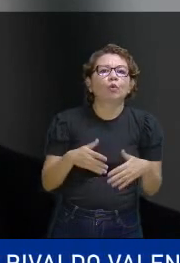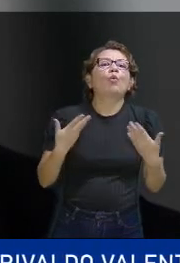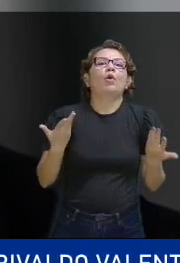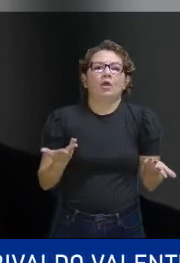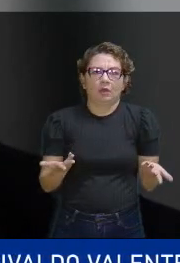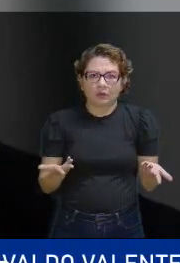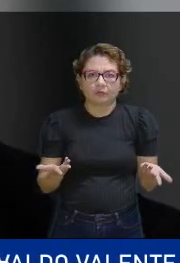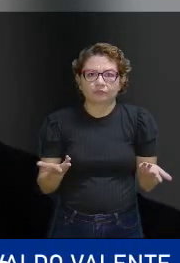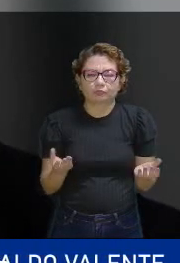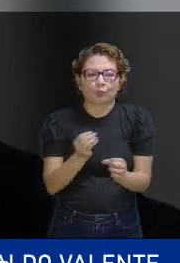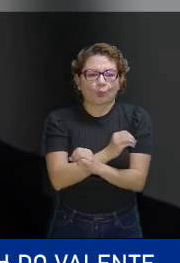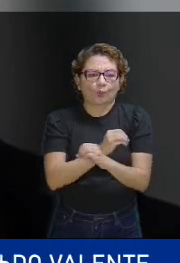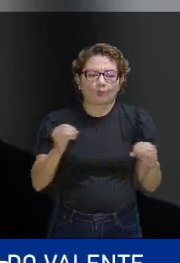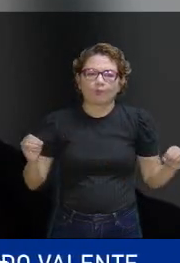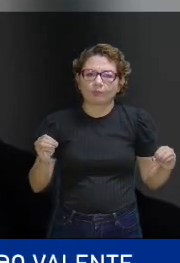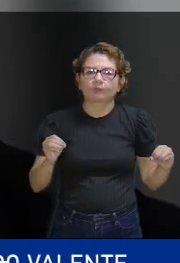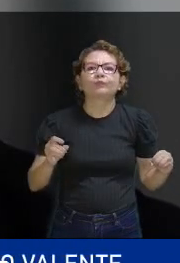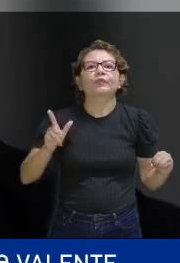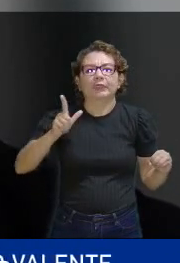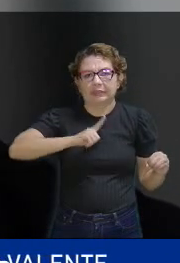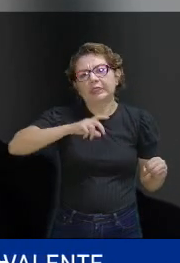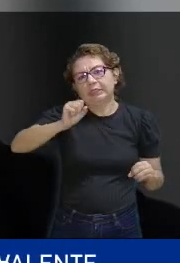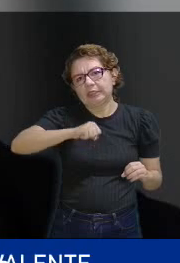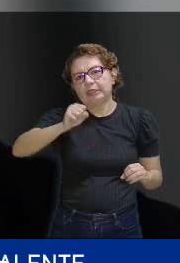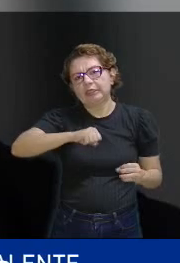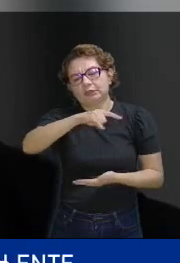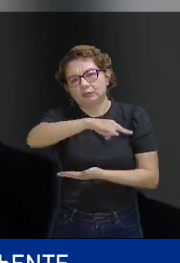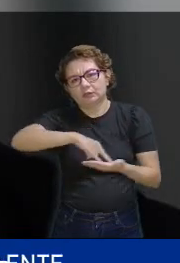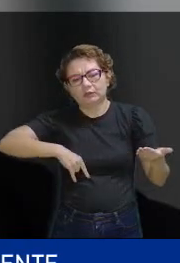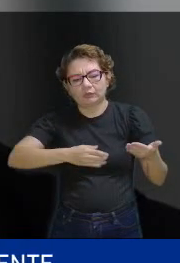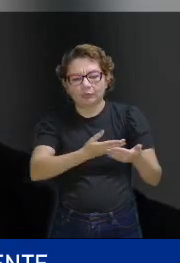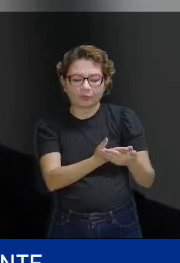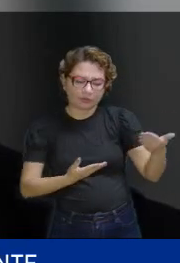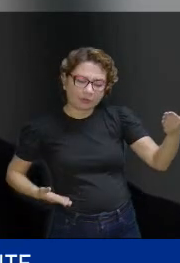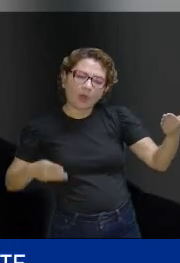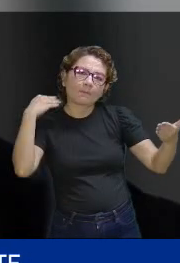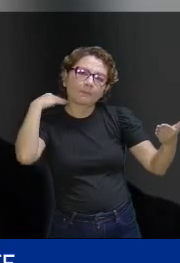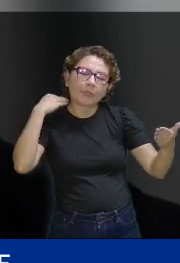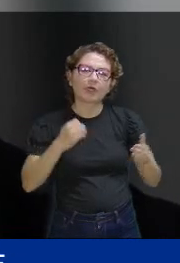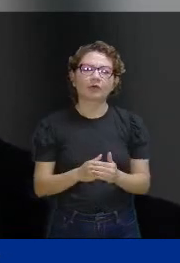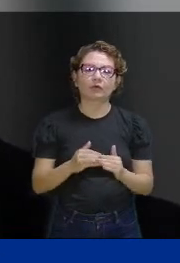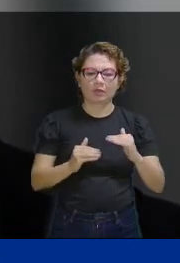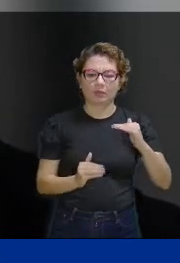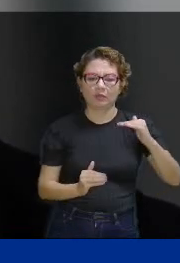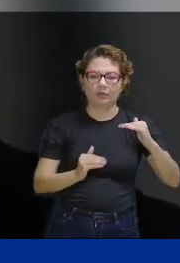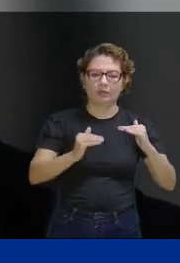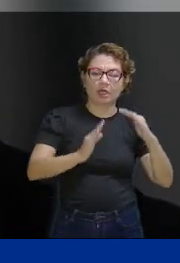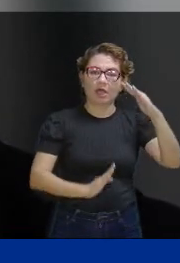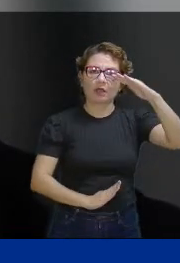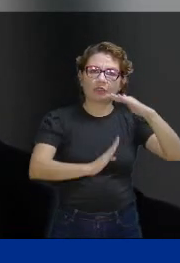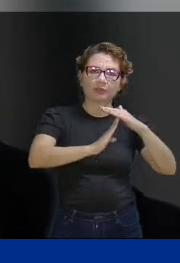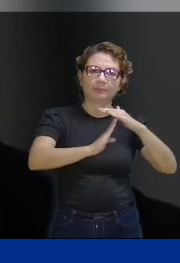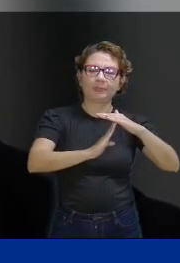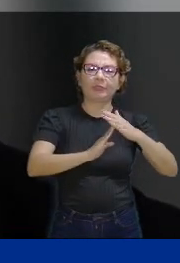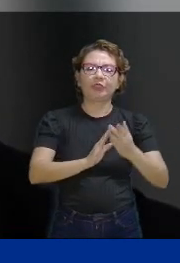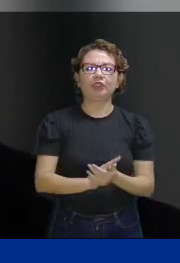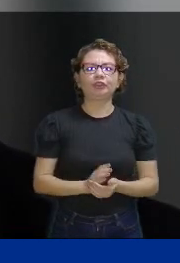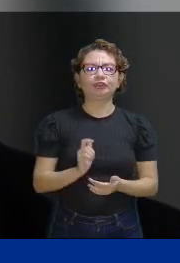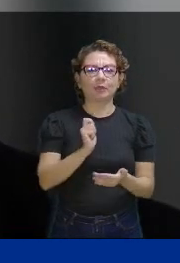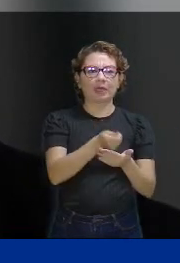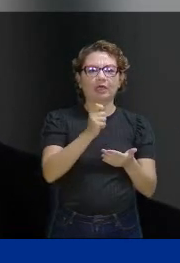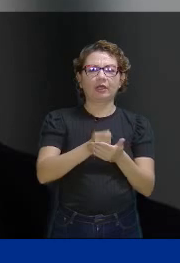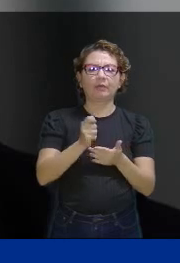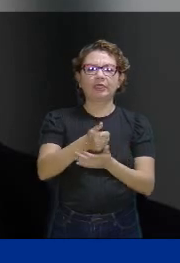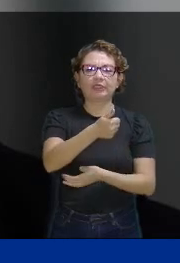espécie. Aduz também que não houve extrapolação do limite de gasto, já que as despesas de campanha totalizaram